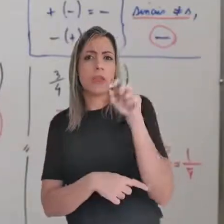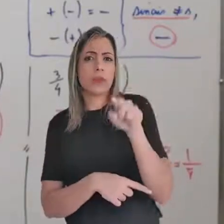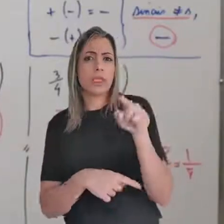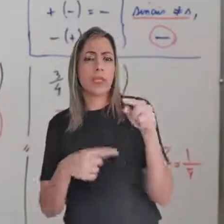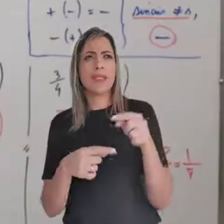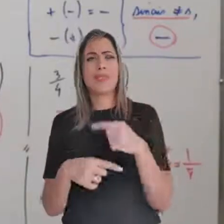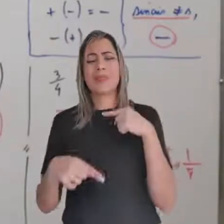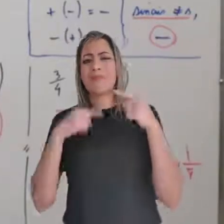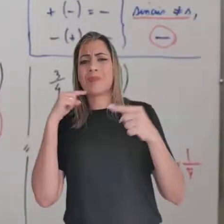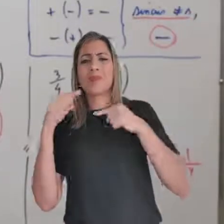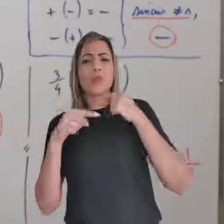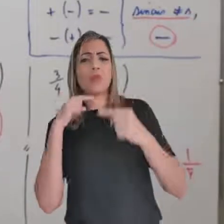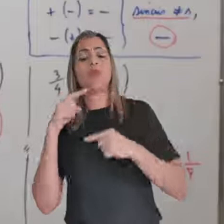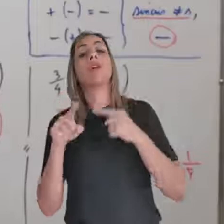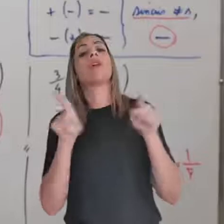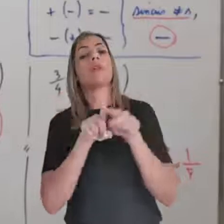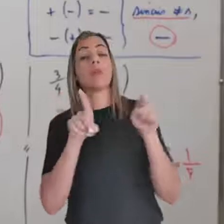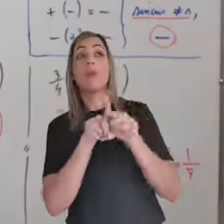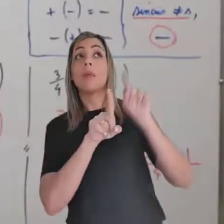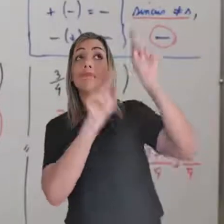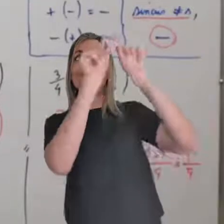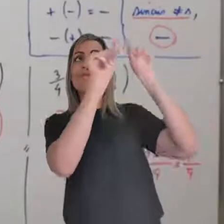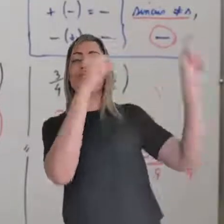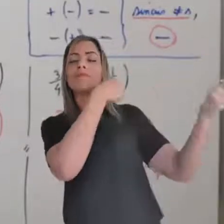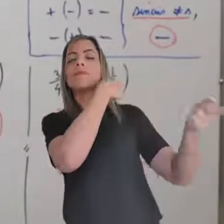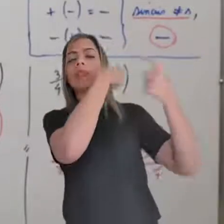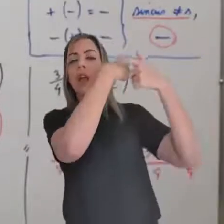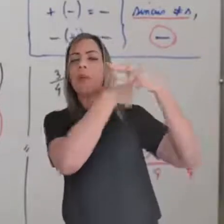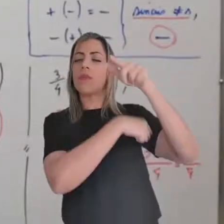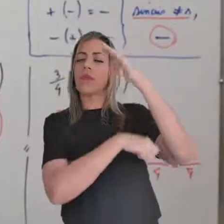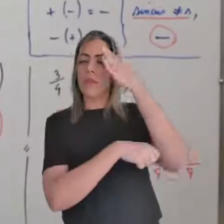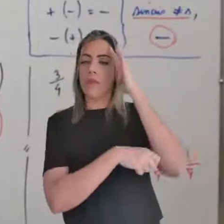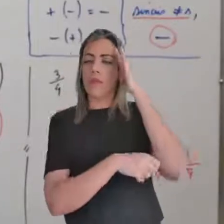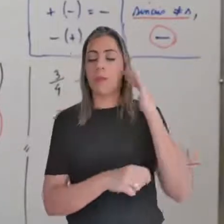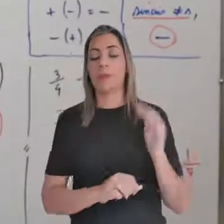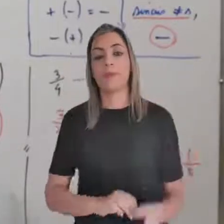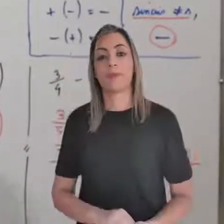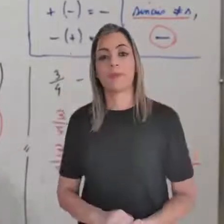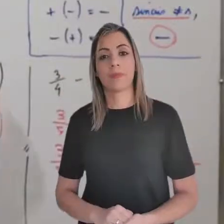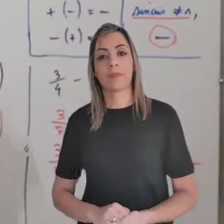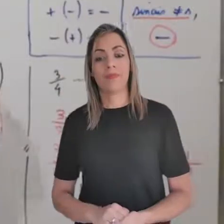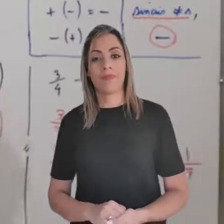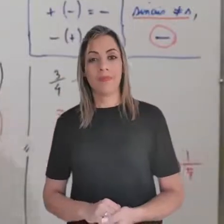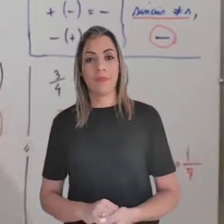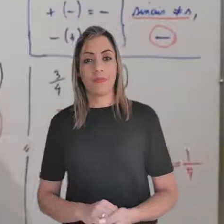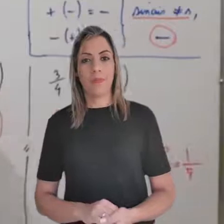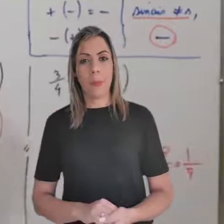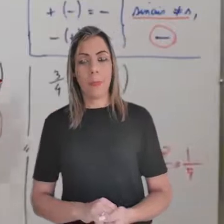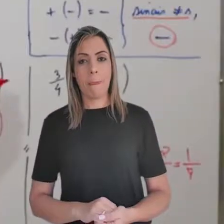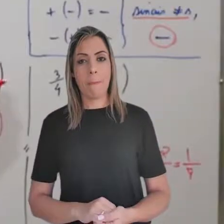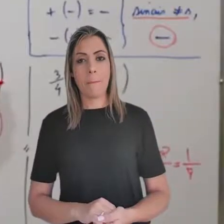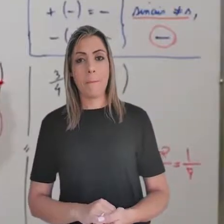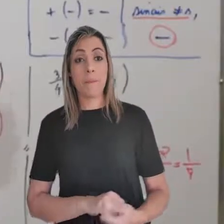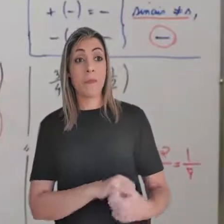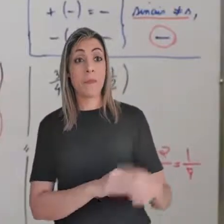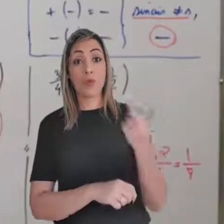deste macete, eu vou deixar um outro card onde você poderá verificar o que foi que eu fiz. Bom, aqui,